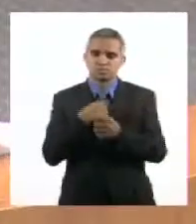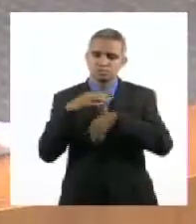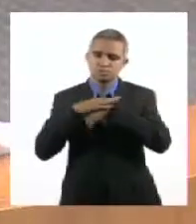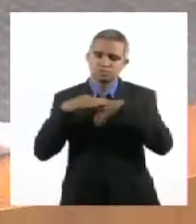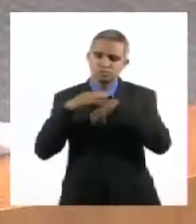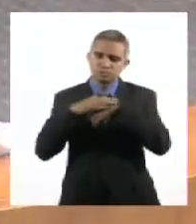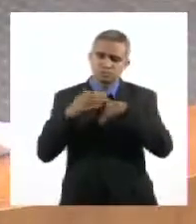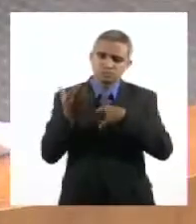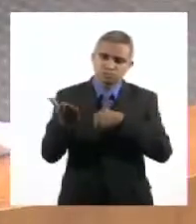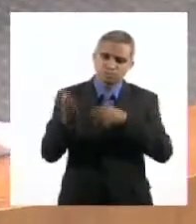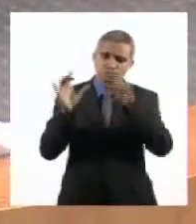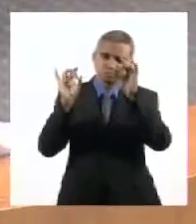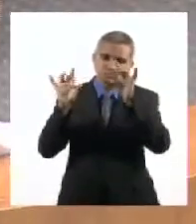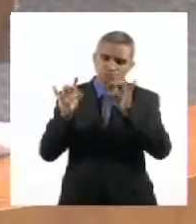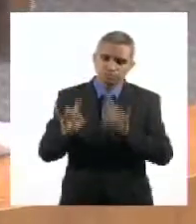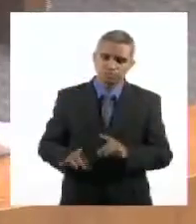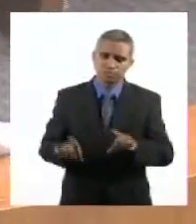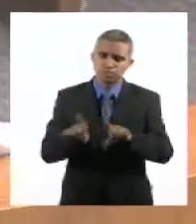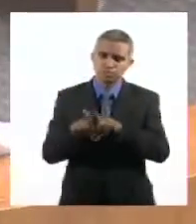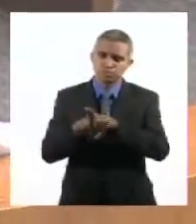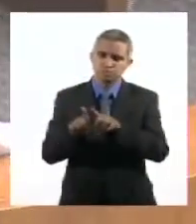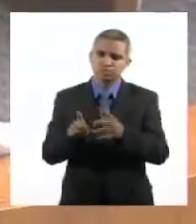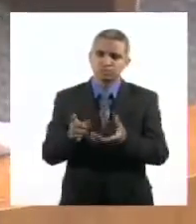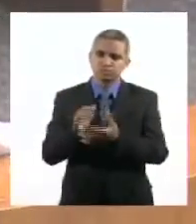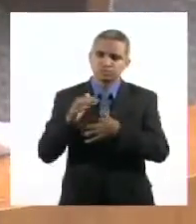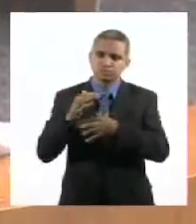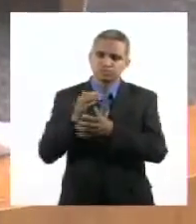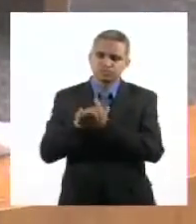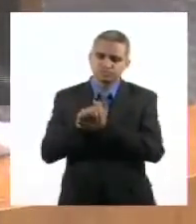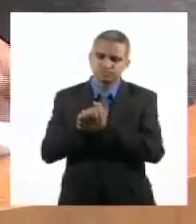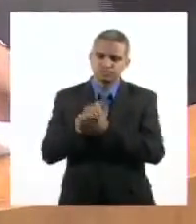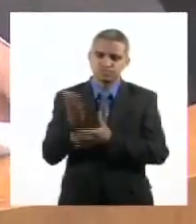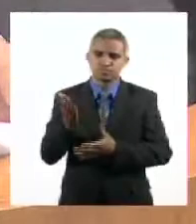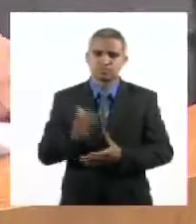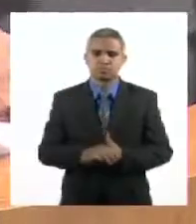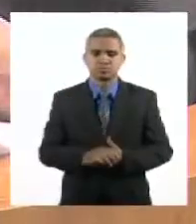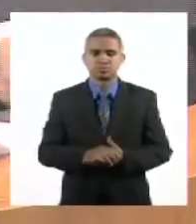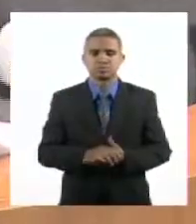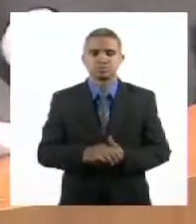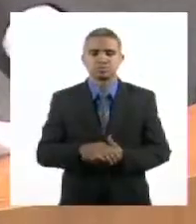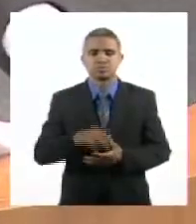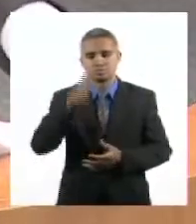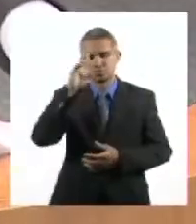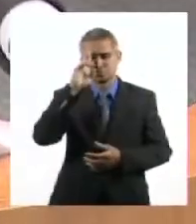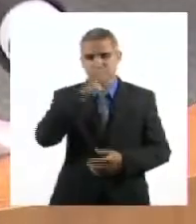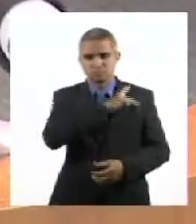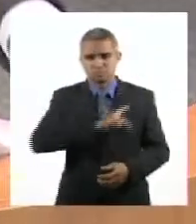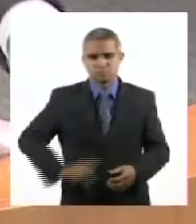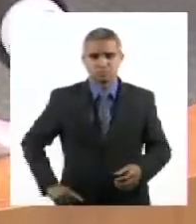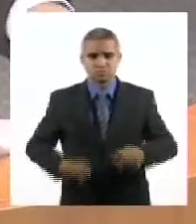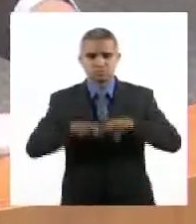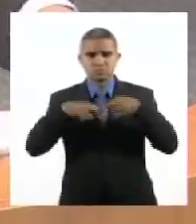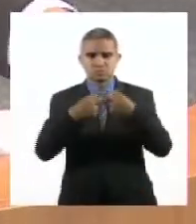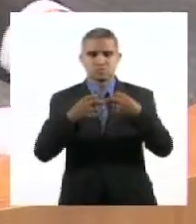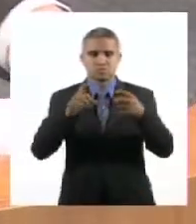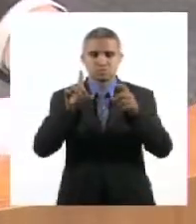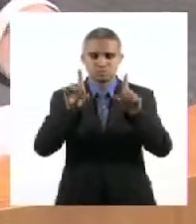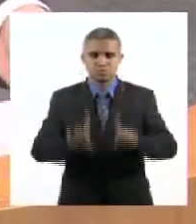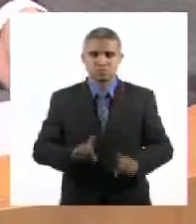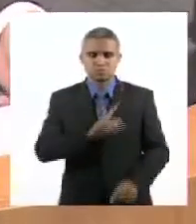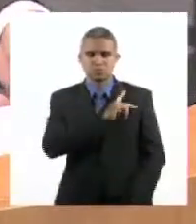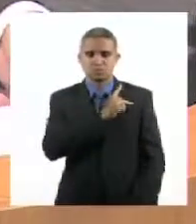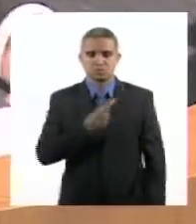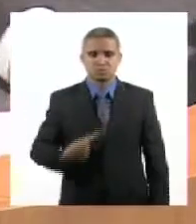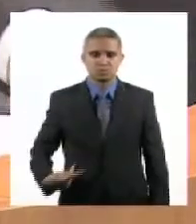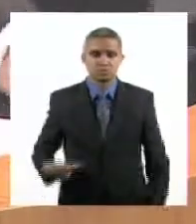Excelência, como conduz a Comissão de Direitos Humanos desta casa, fica o meu respeito e a minha gratidão a